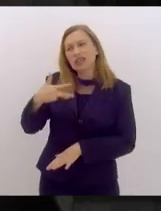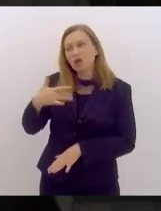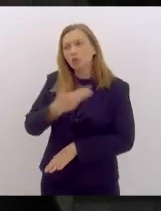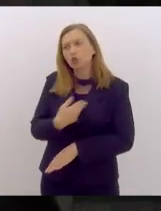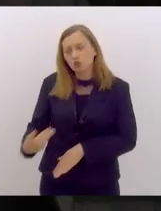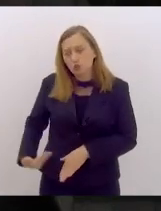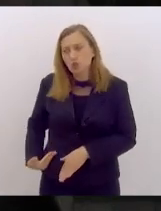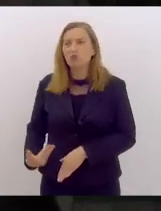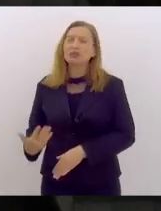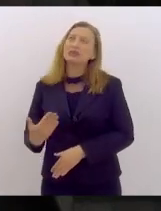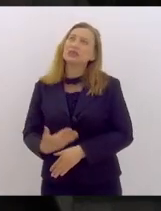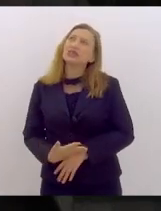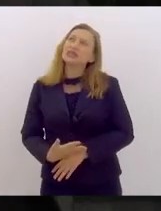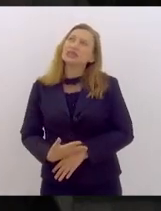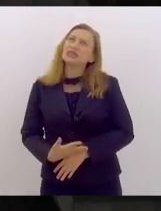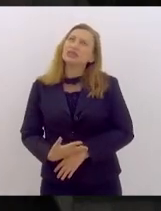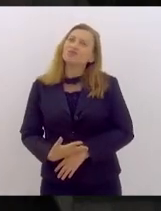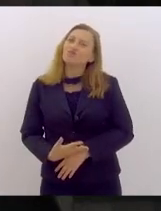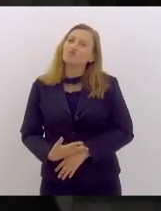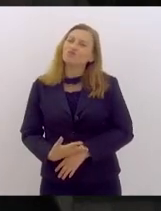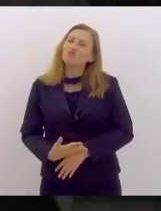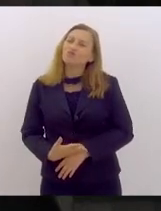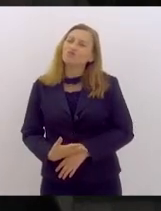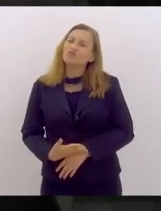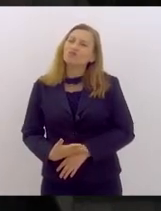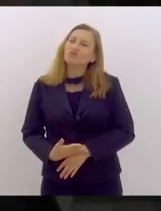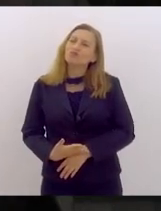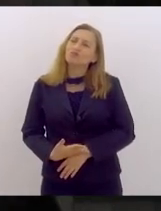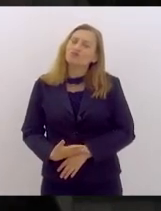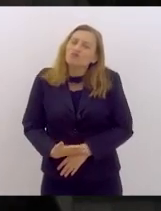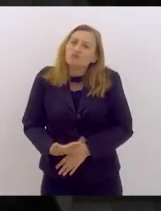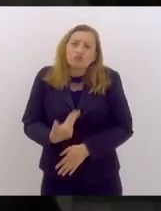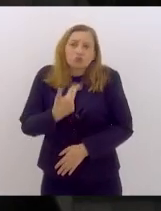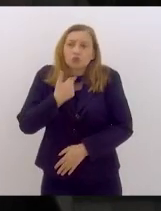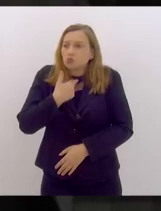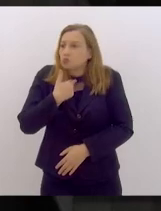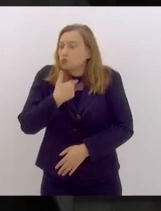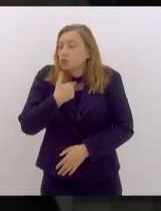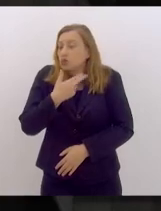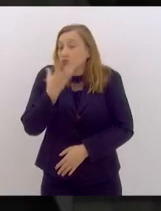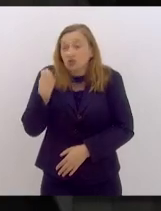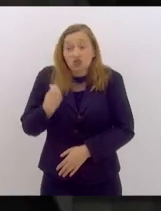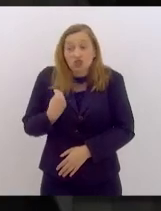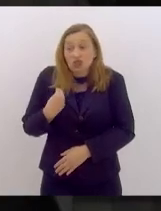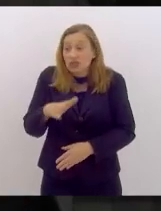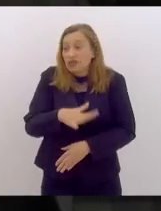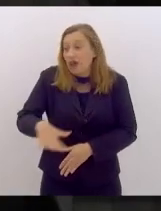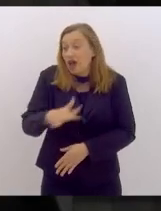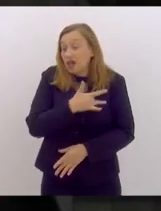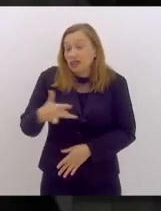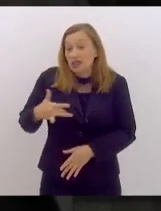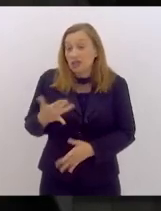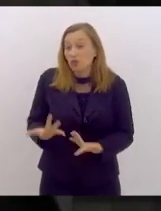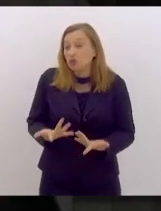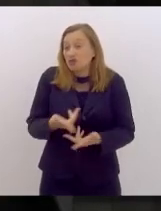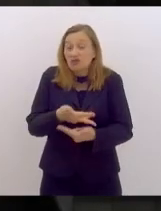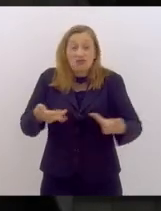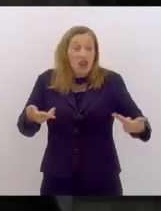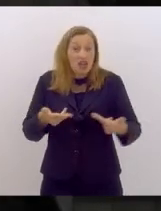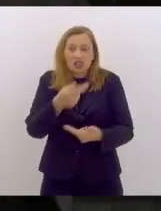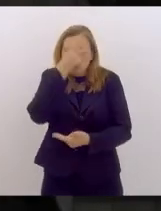pública e é inegável que na área da saúde de dezenas de pessoas